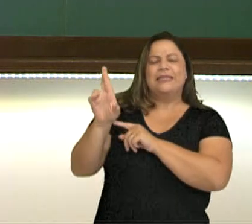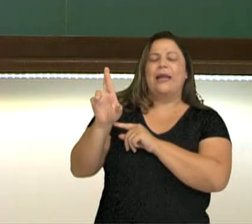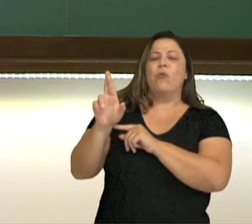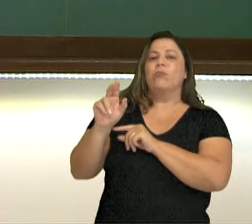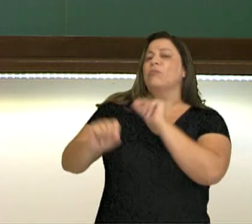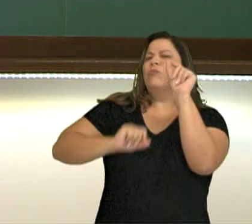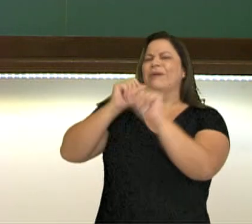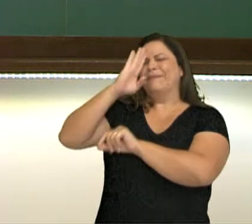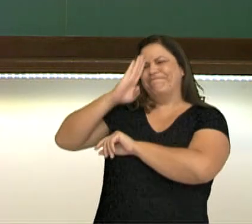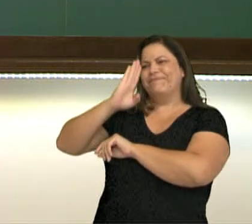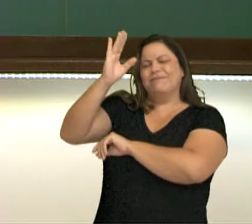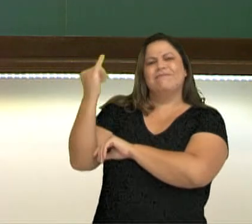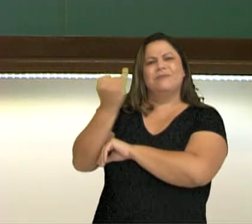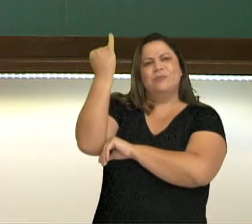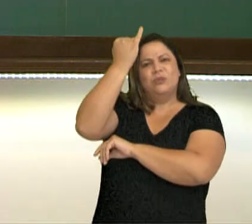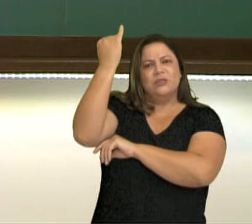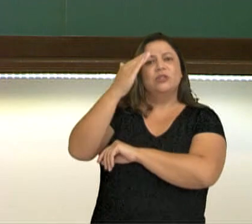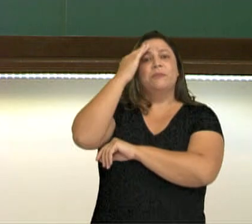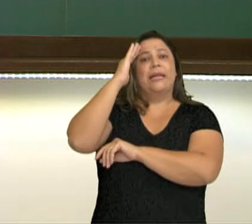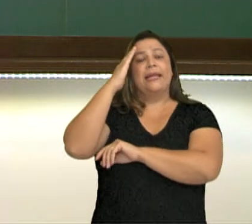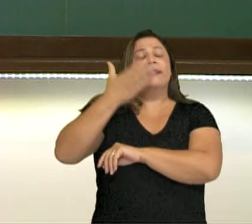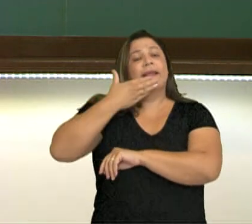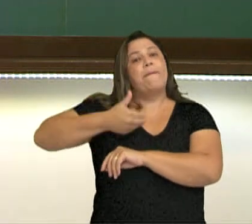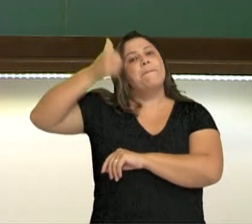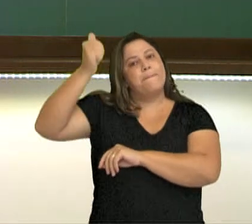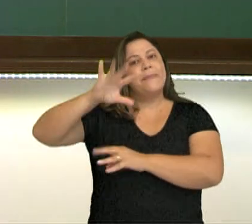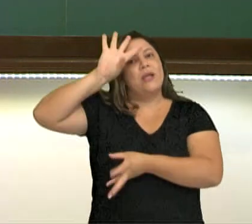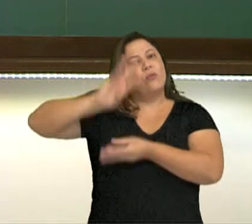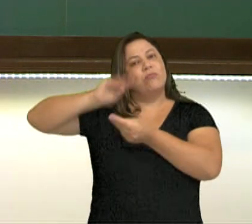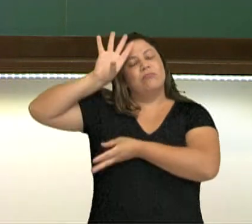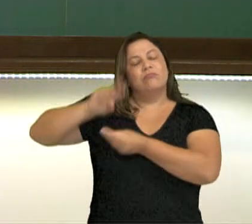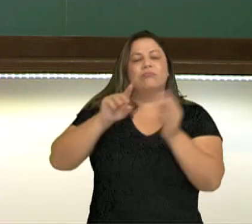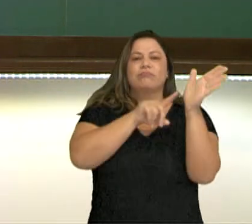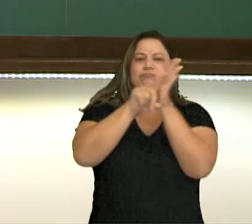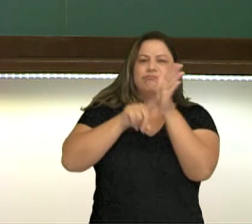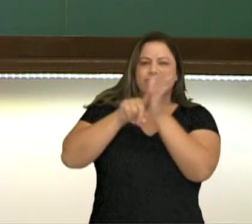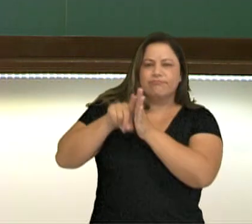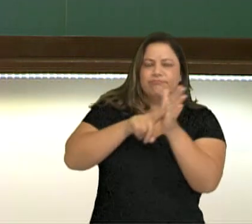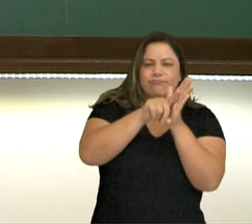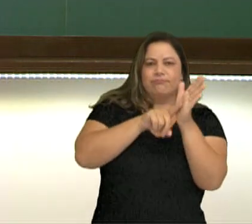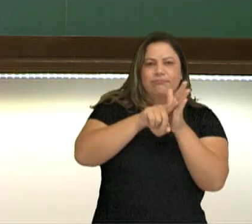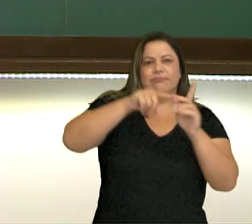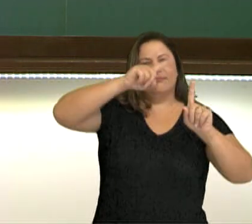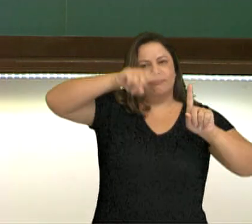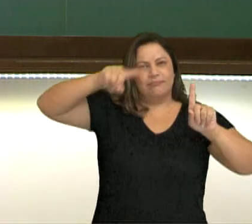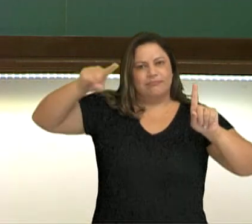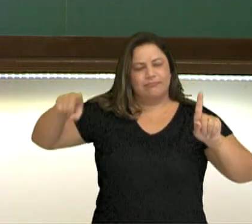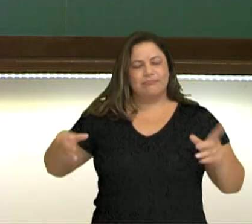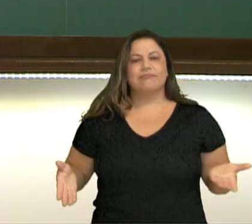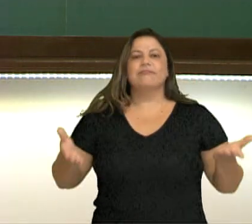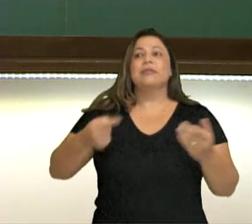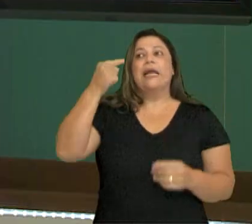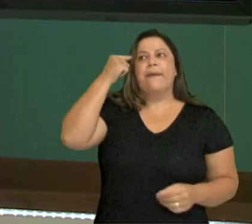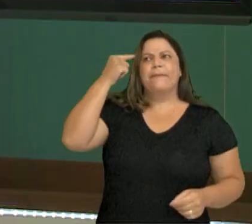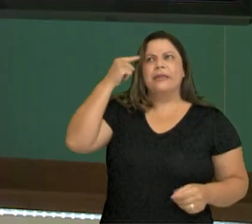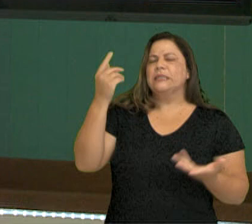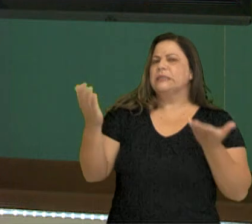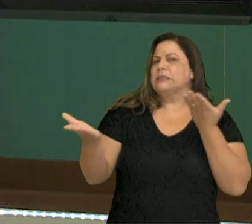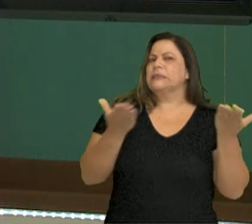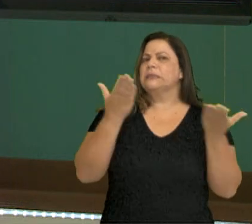para a gente poder entender melhor os resultados das pesquisas que forem feitas. Vamos pensar um pouquinho,